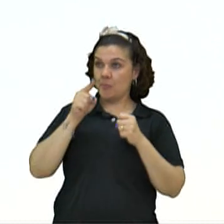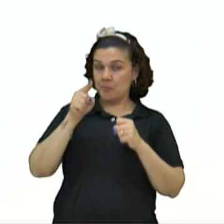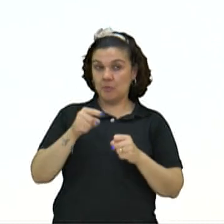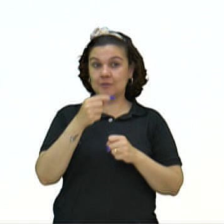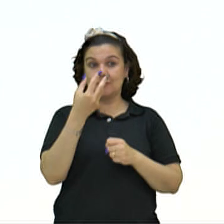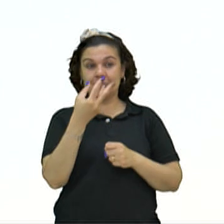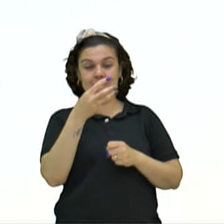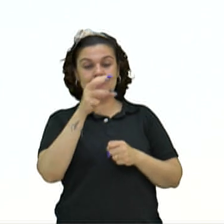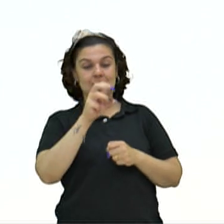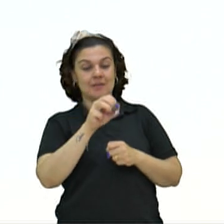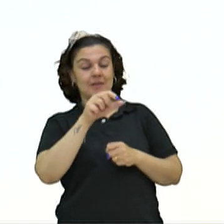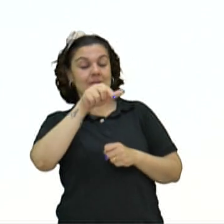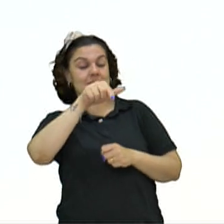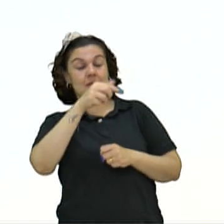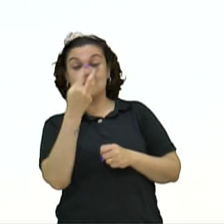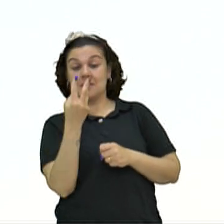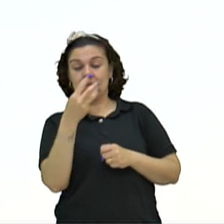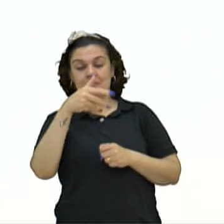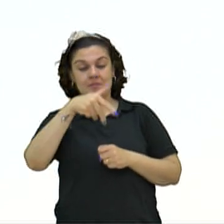de